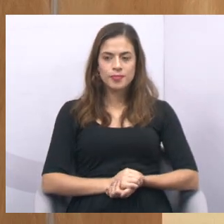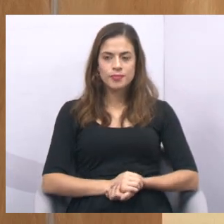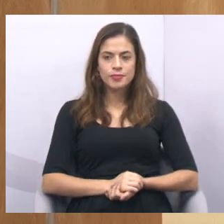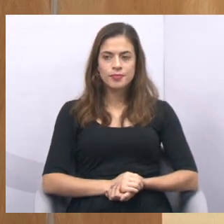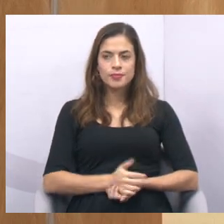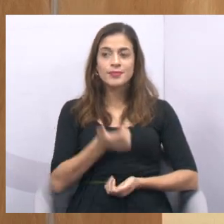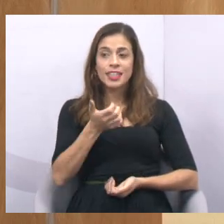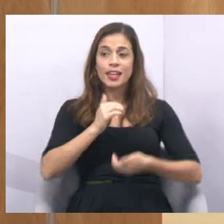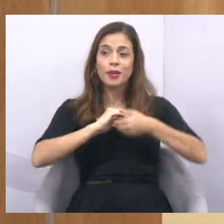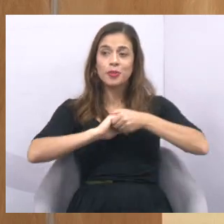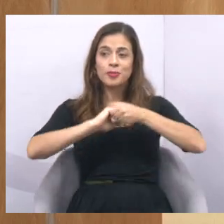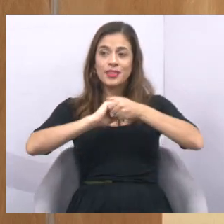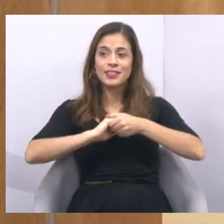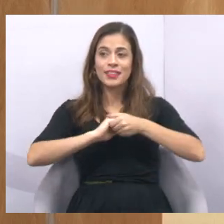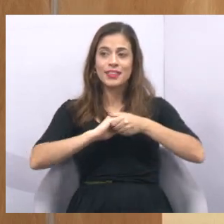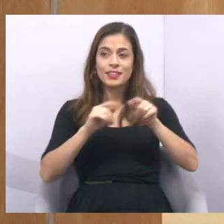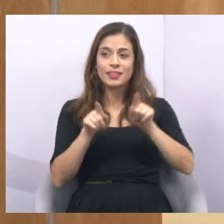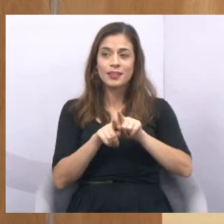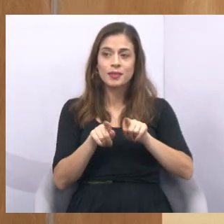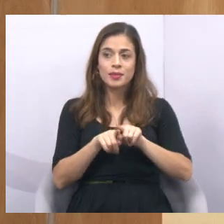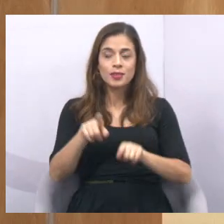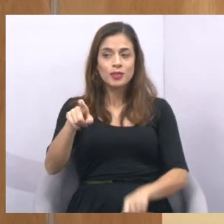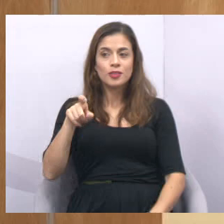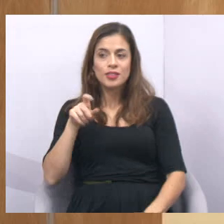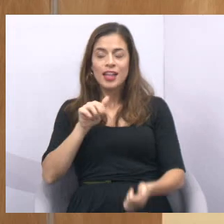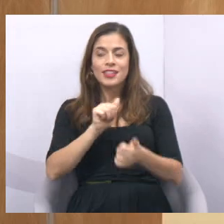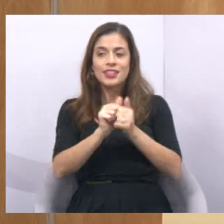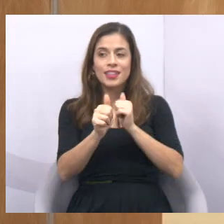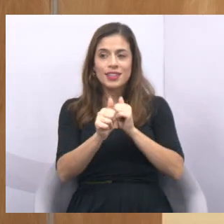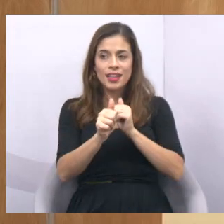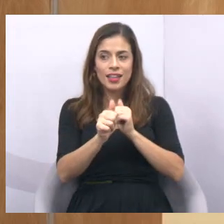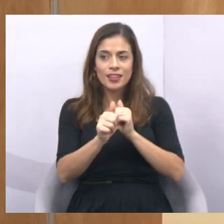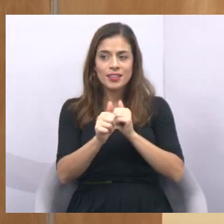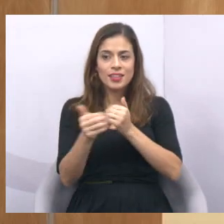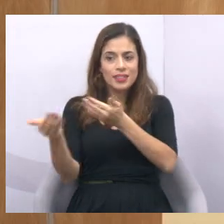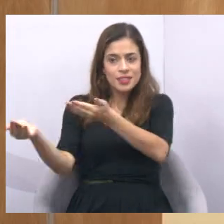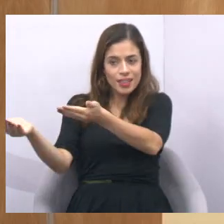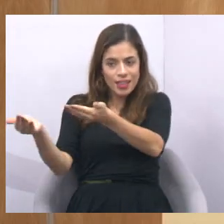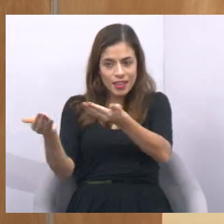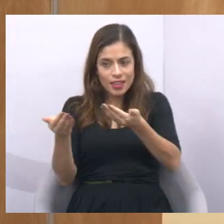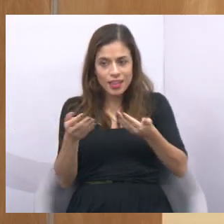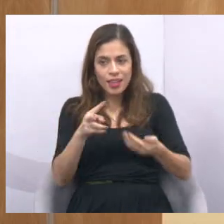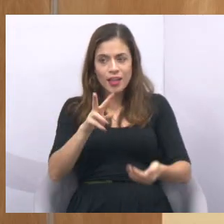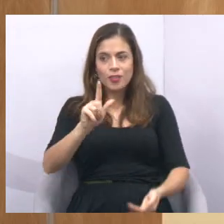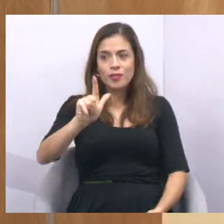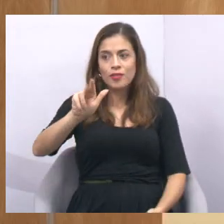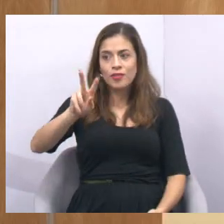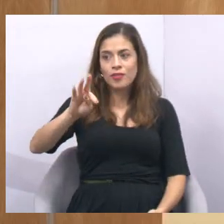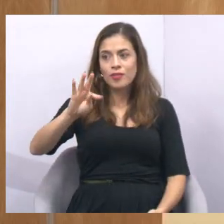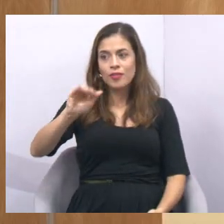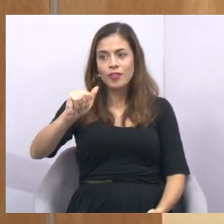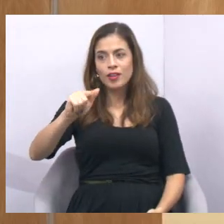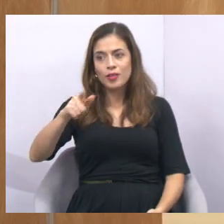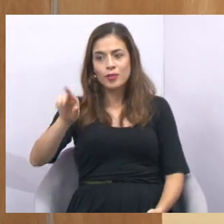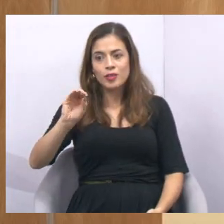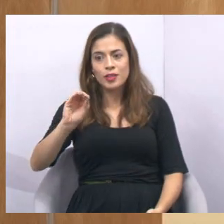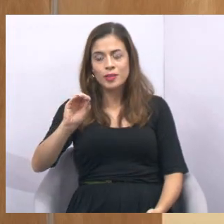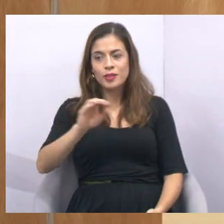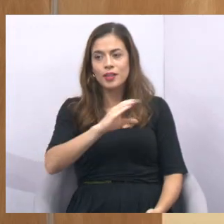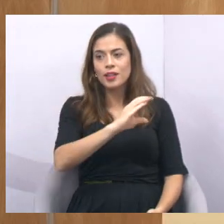Também queria cumprimentar aqui presentes os ex-atletas que estão aqui, querido Valtão,